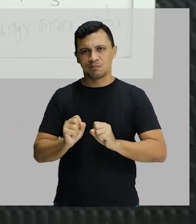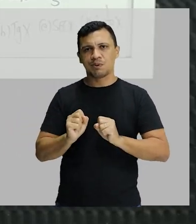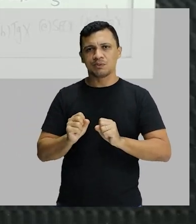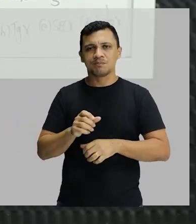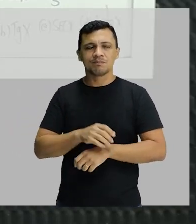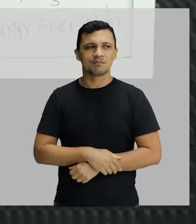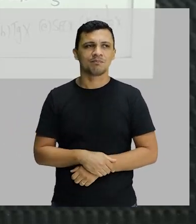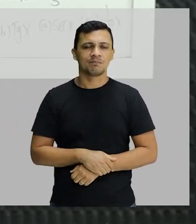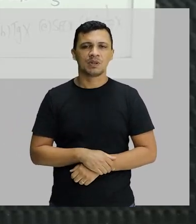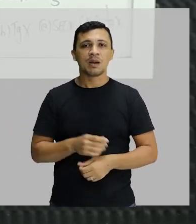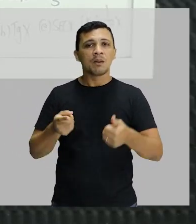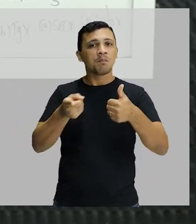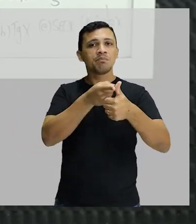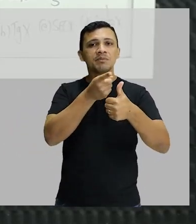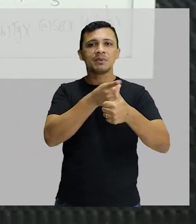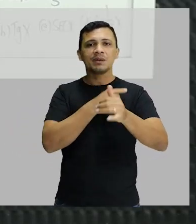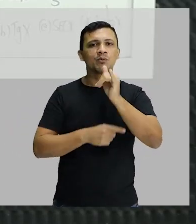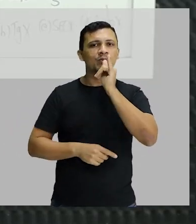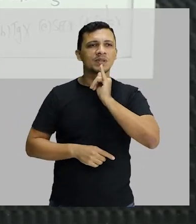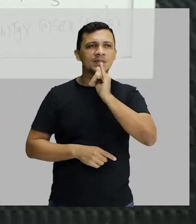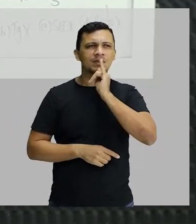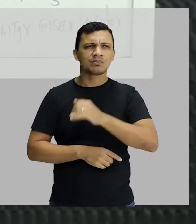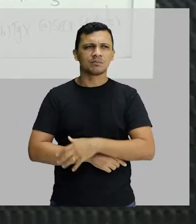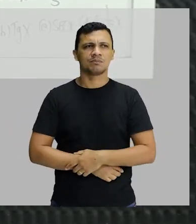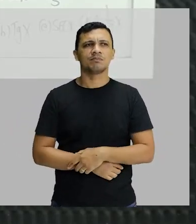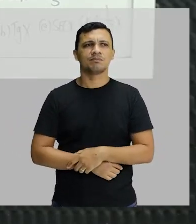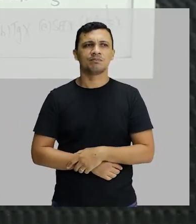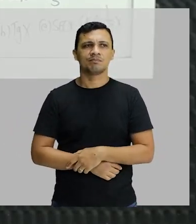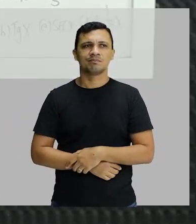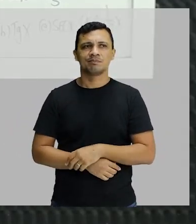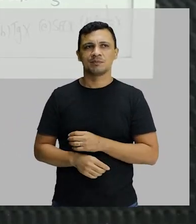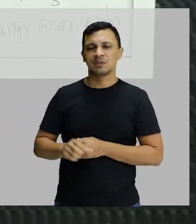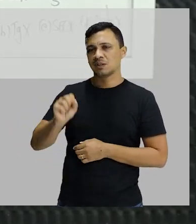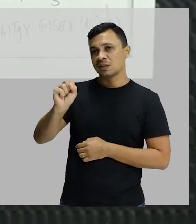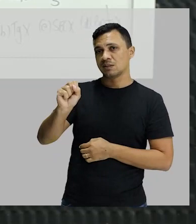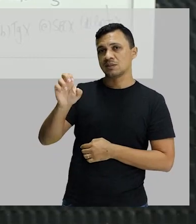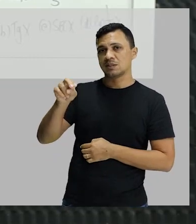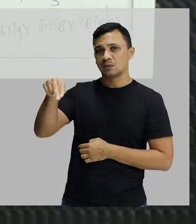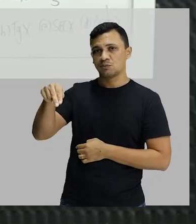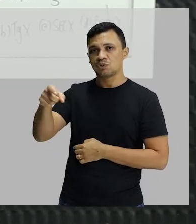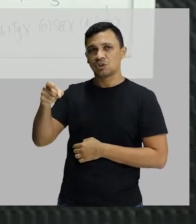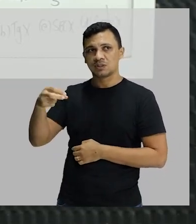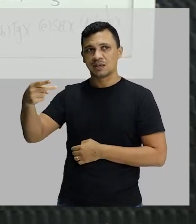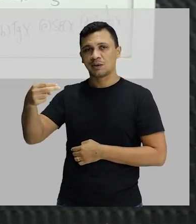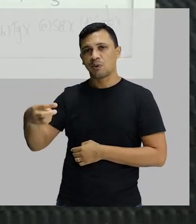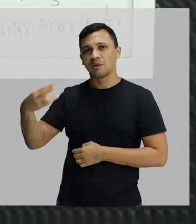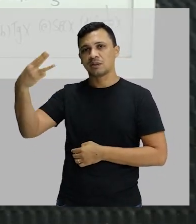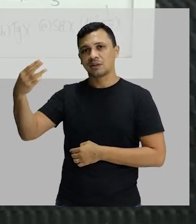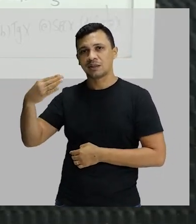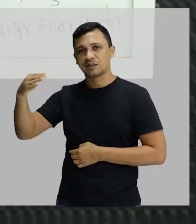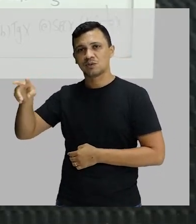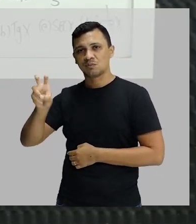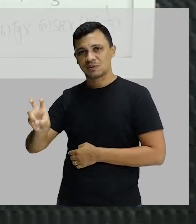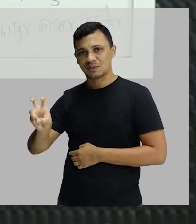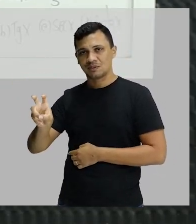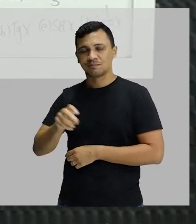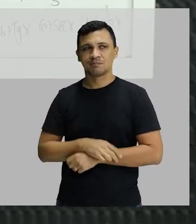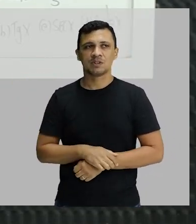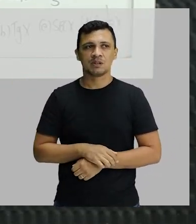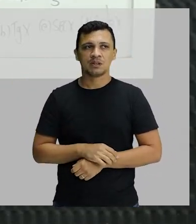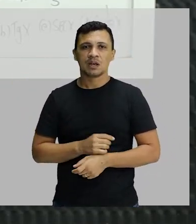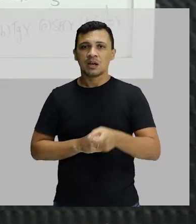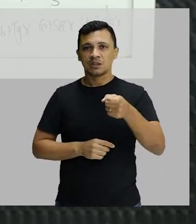Então, o primeiro aqui, exemplo. Sabendo que o seno de x é igual a 3/5 e x pertence ao